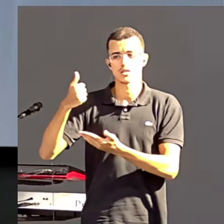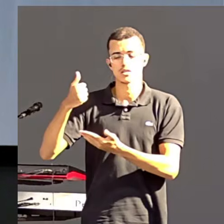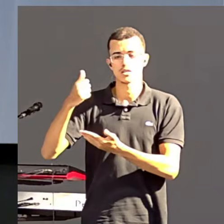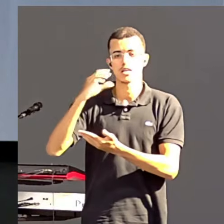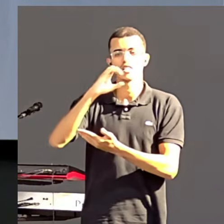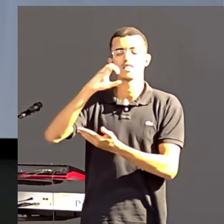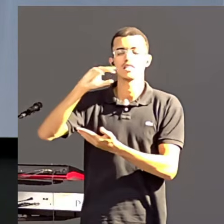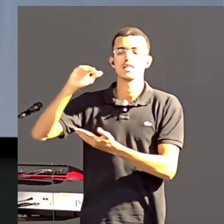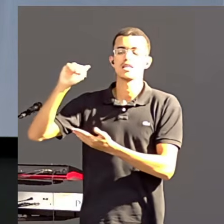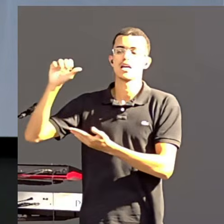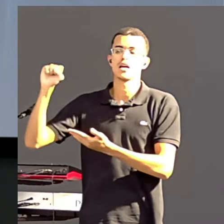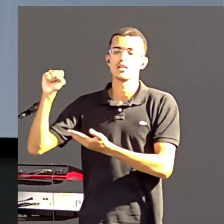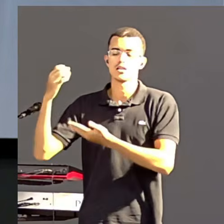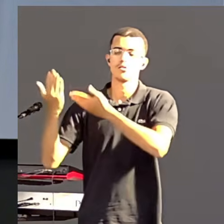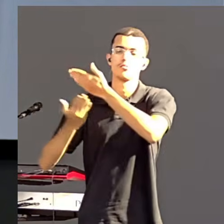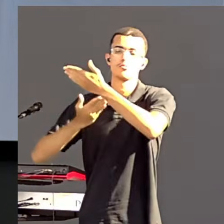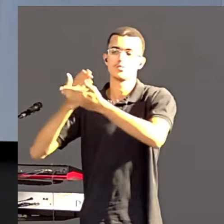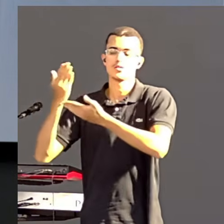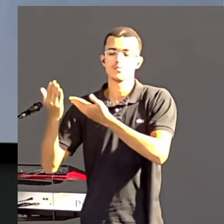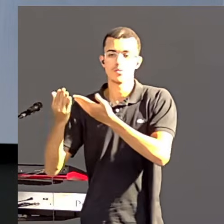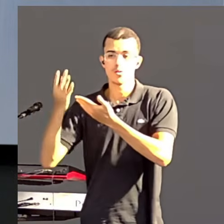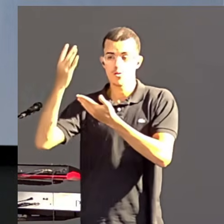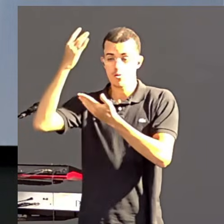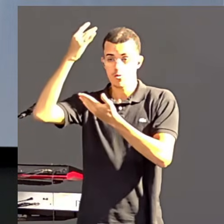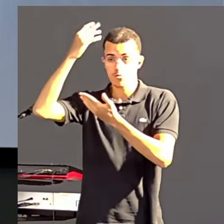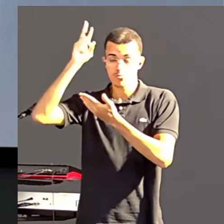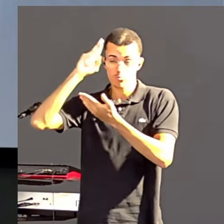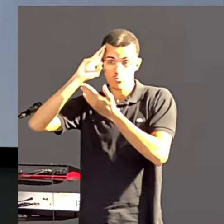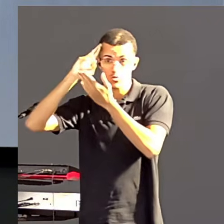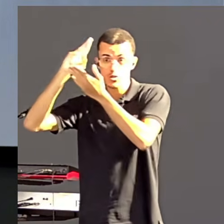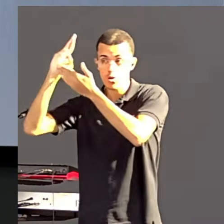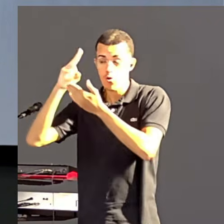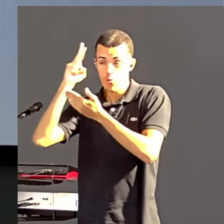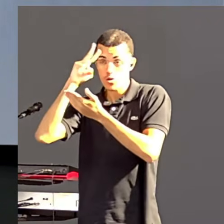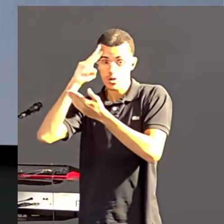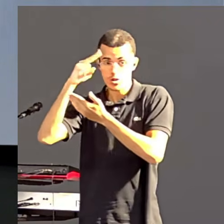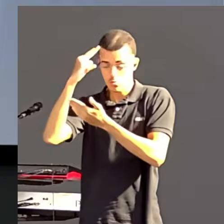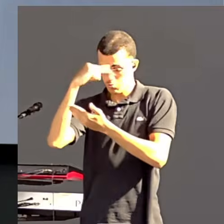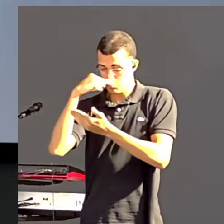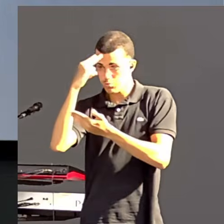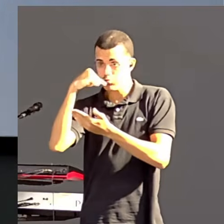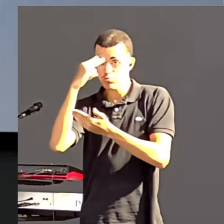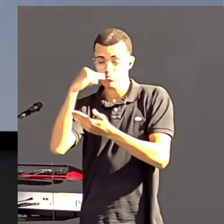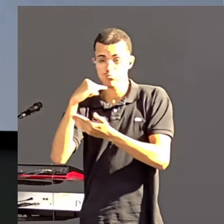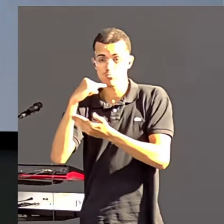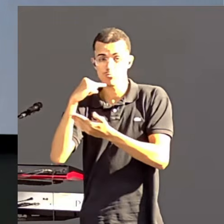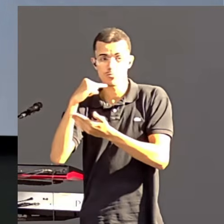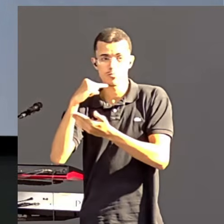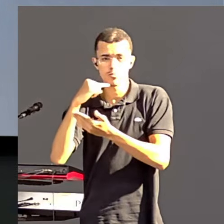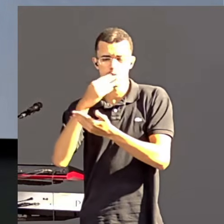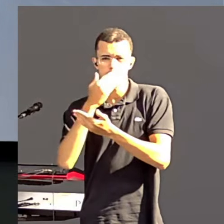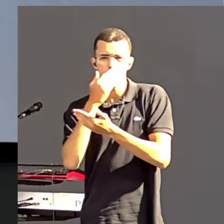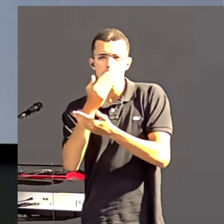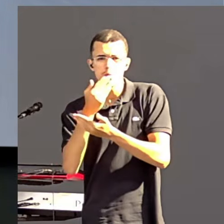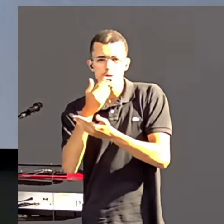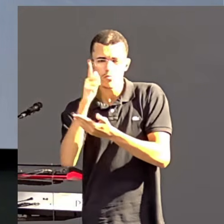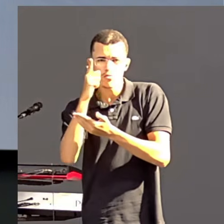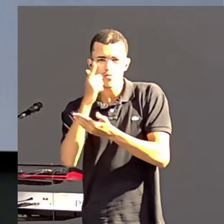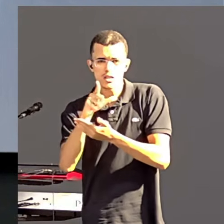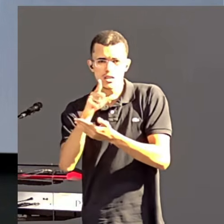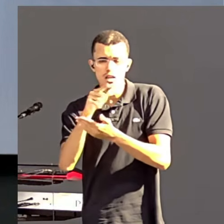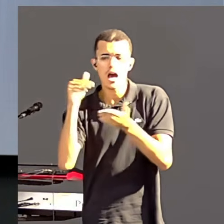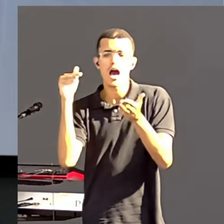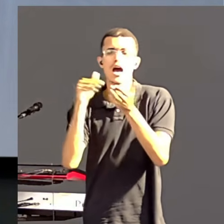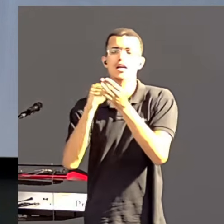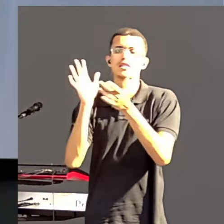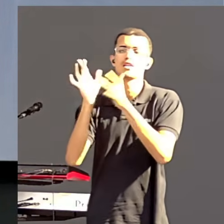ceias dessas, momentos como esse, onde o Senhor recorrentemente vai estar lembrando a gente, olha, examine-se a si mesmo. Você entende por que Ele pede para a gente repetir e fazer isso até que